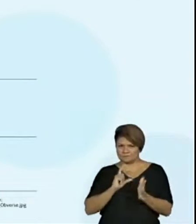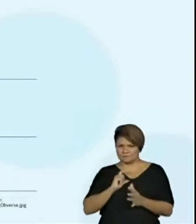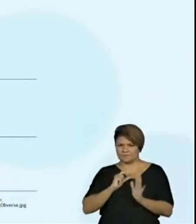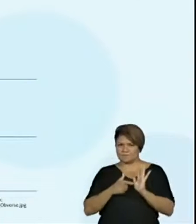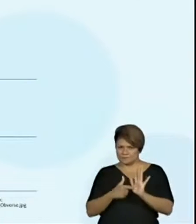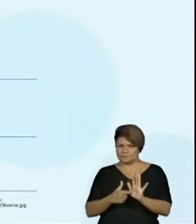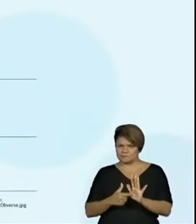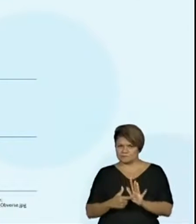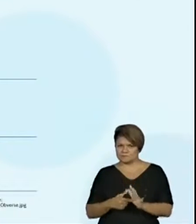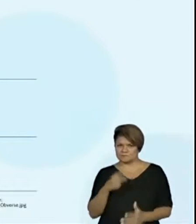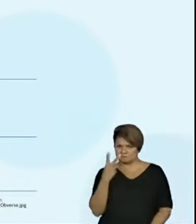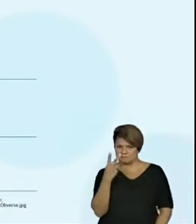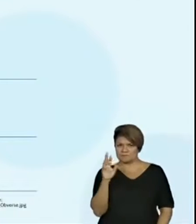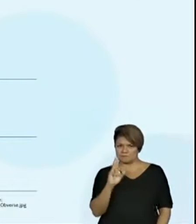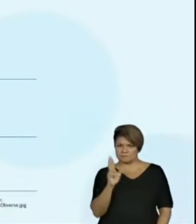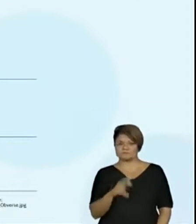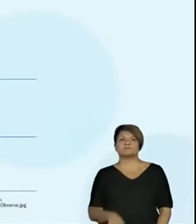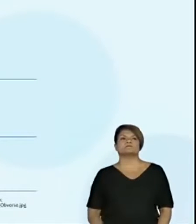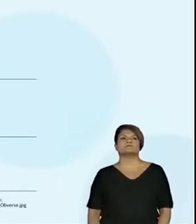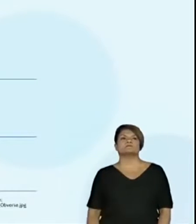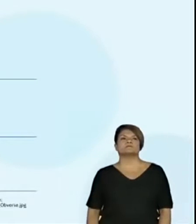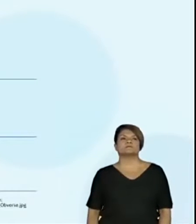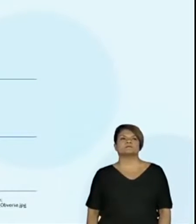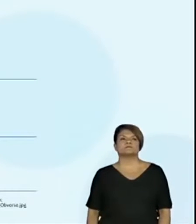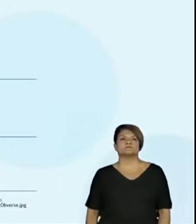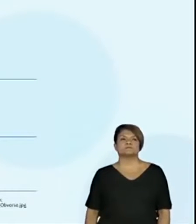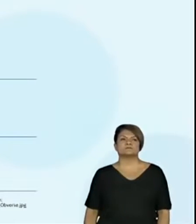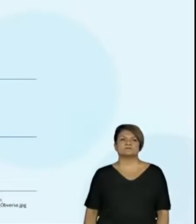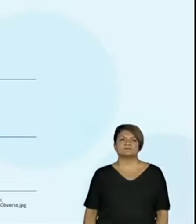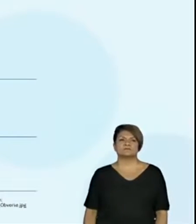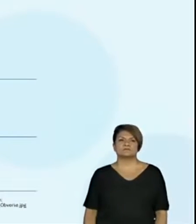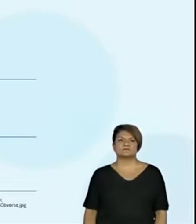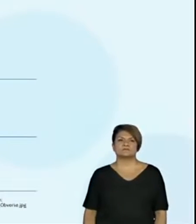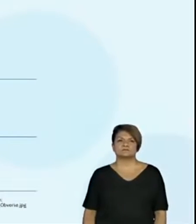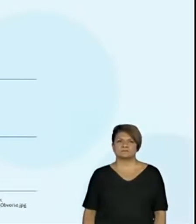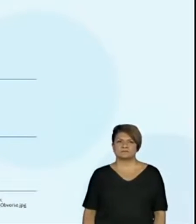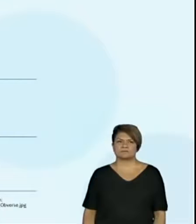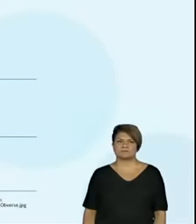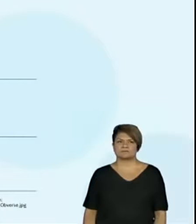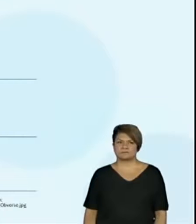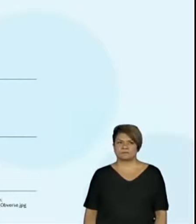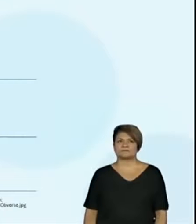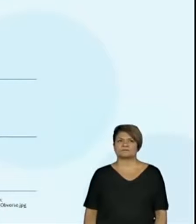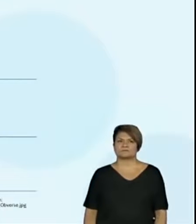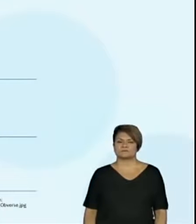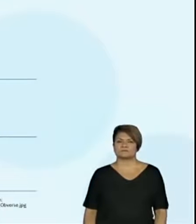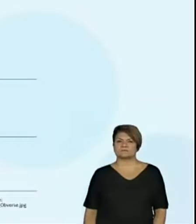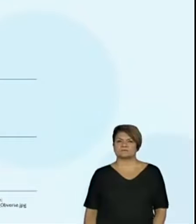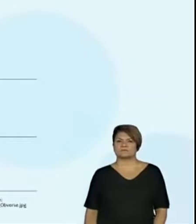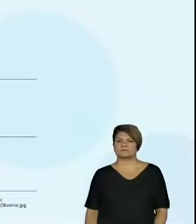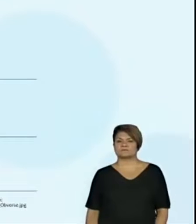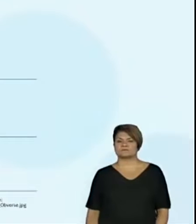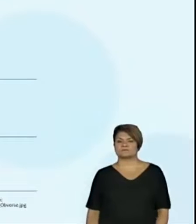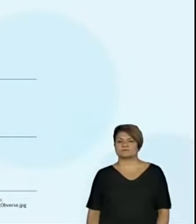Isso, R$2. Só deixa eu trocar a cor. Opa, o dois aqui. Então, eu posso dizer que é R$2. Vamos